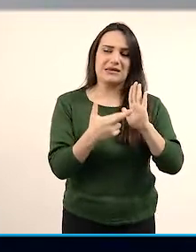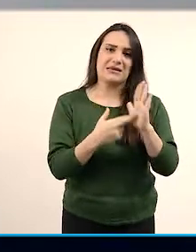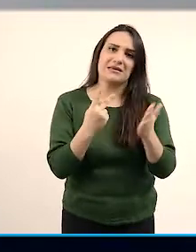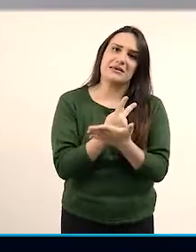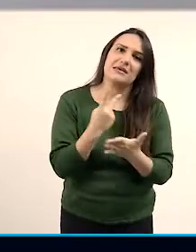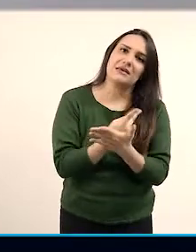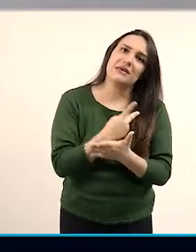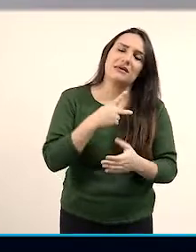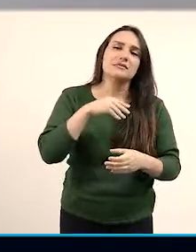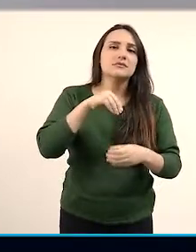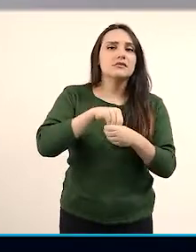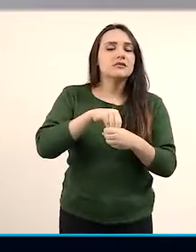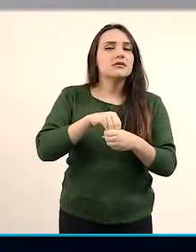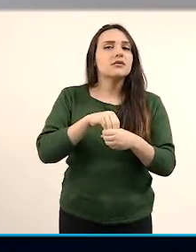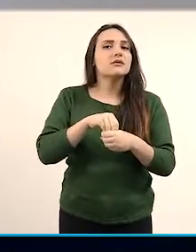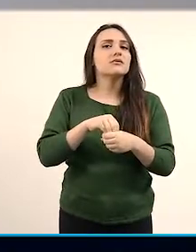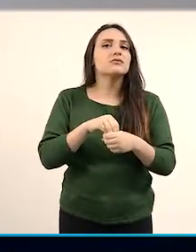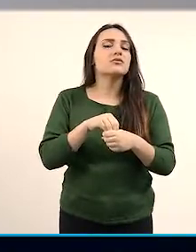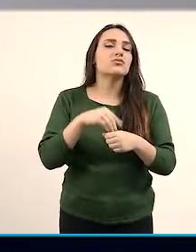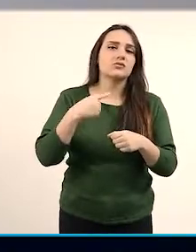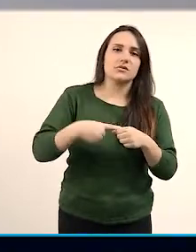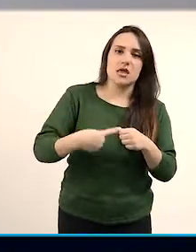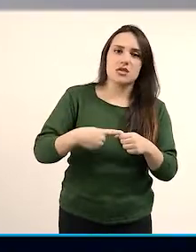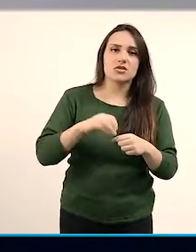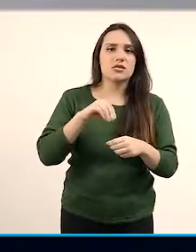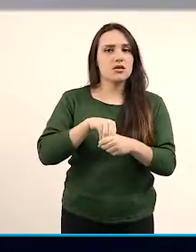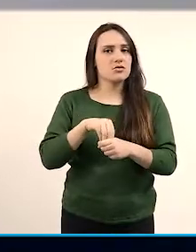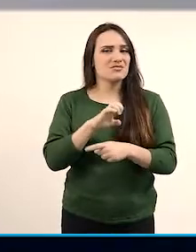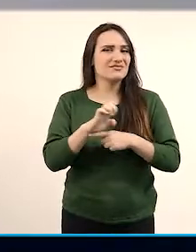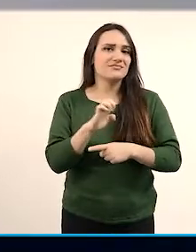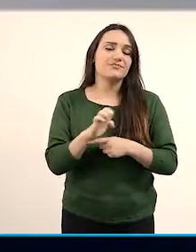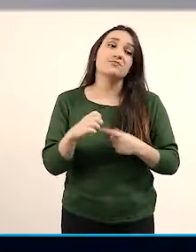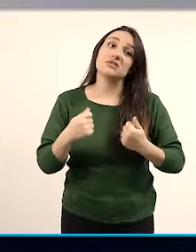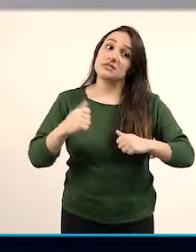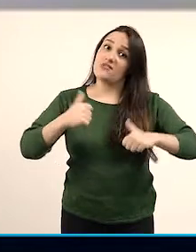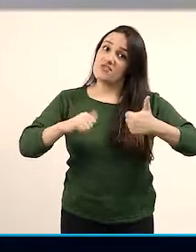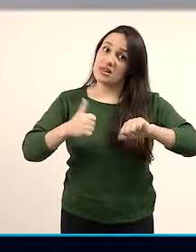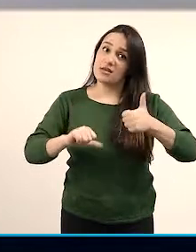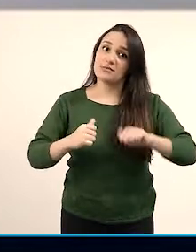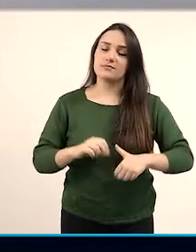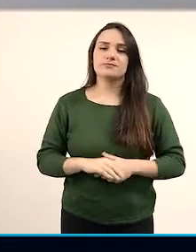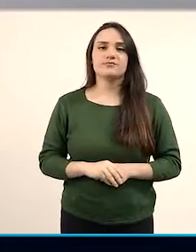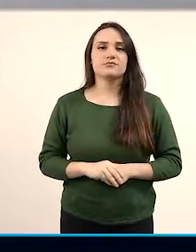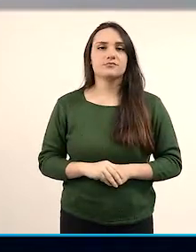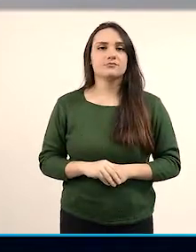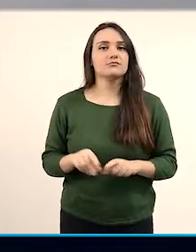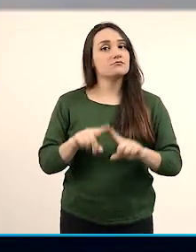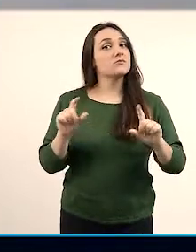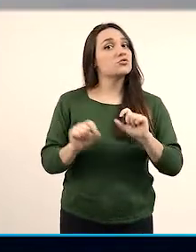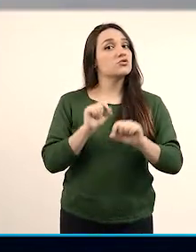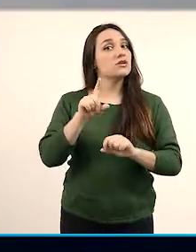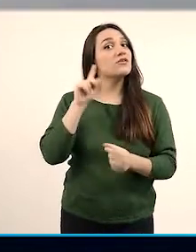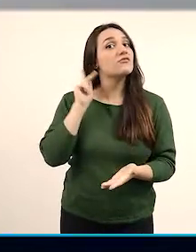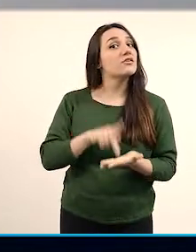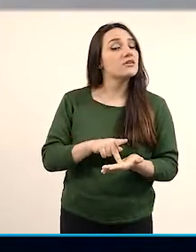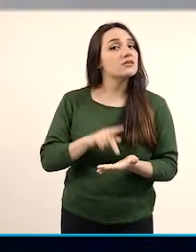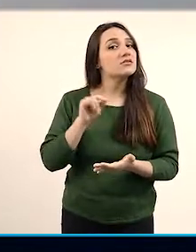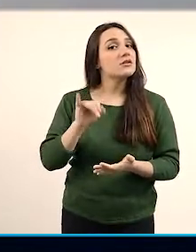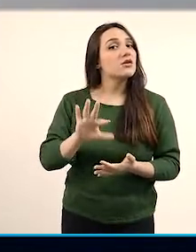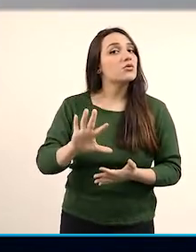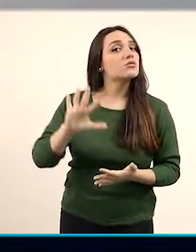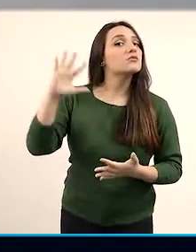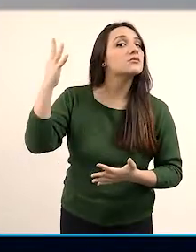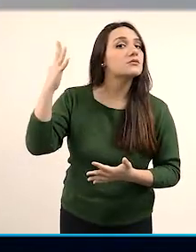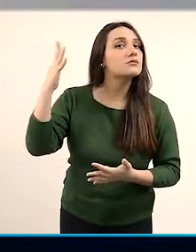nas regulamentações estaduais e municipais, isso deve ser analisado. Mas a verdade é que